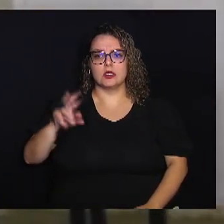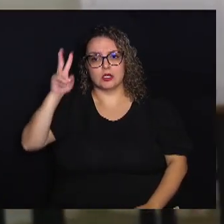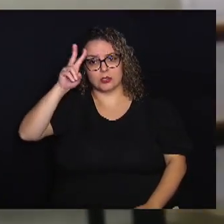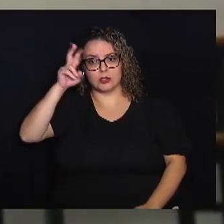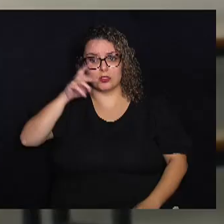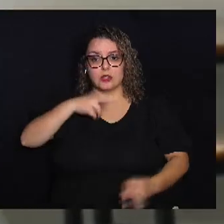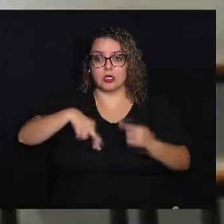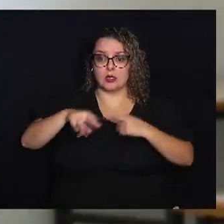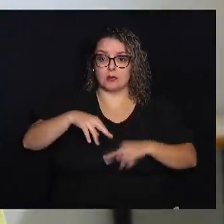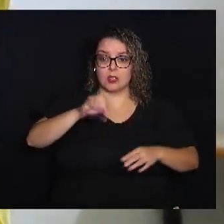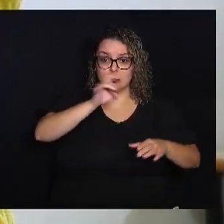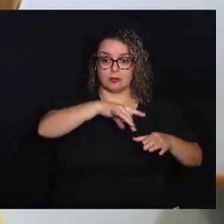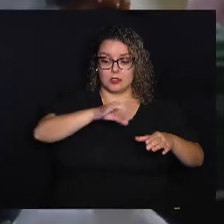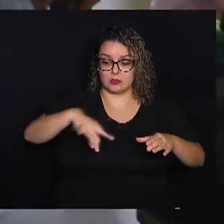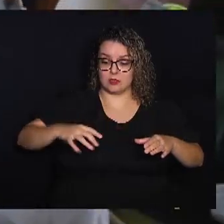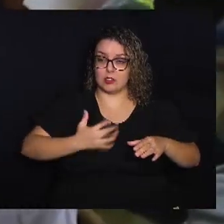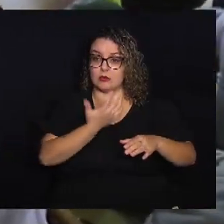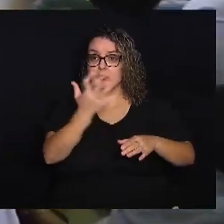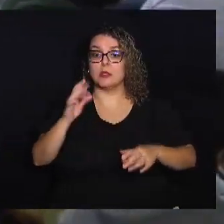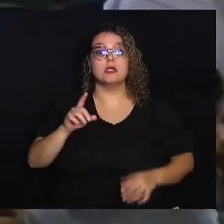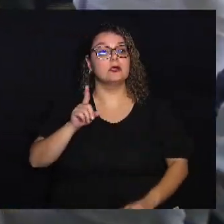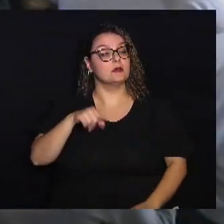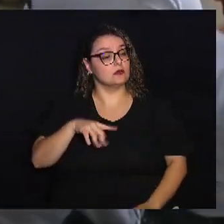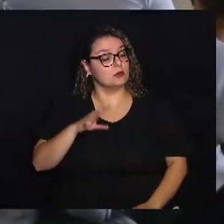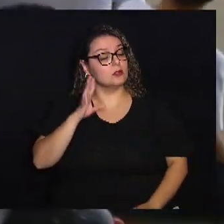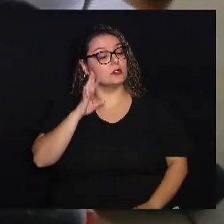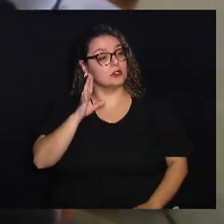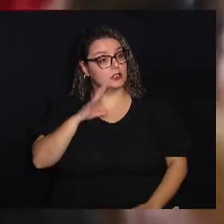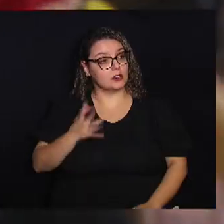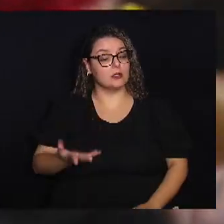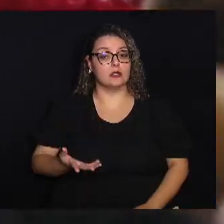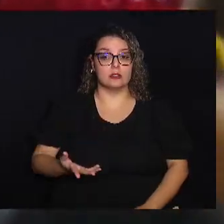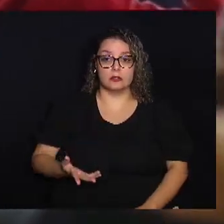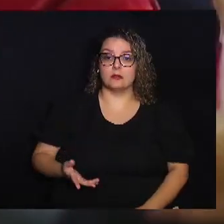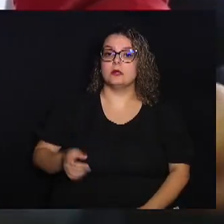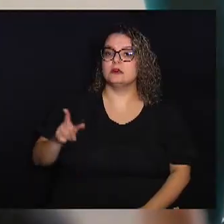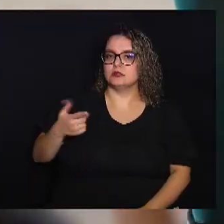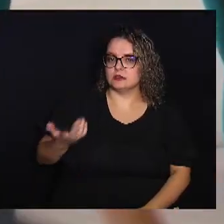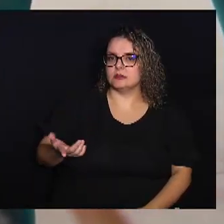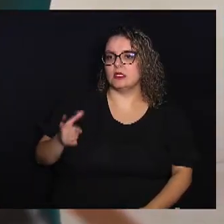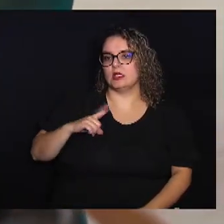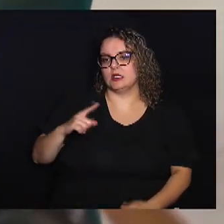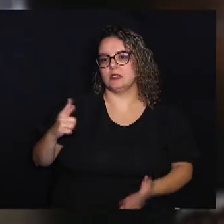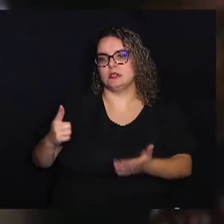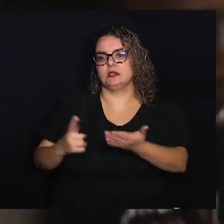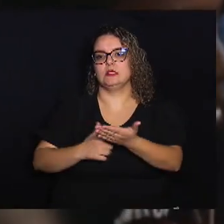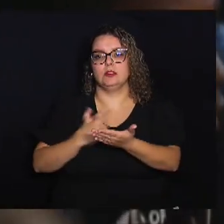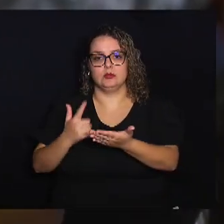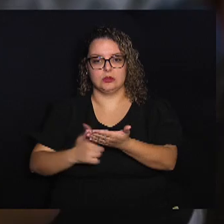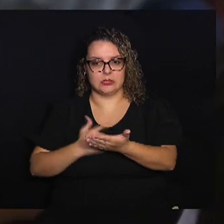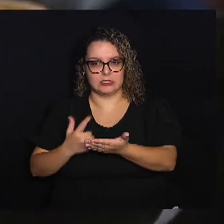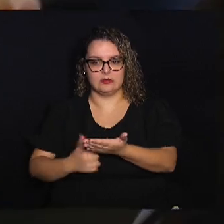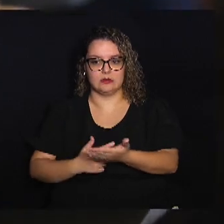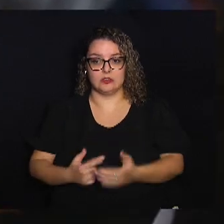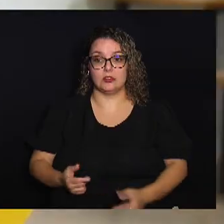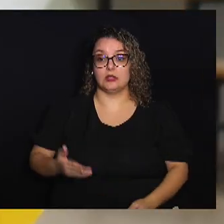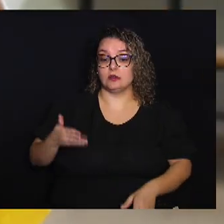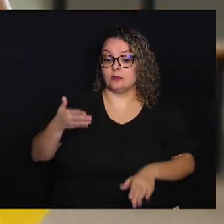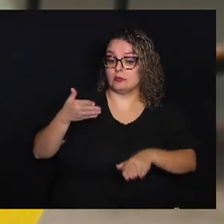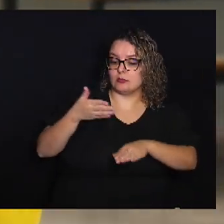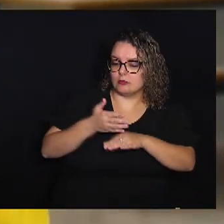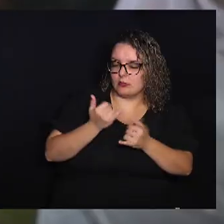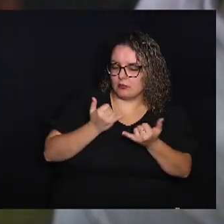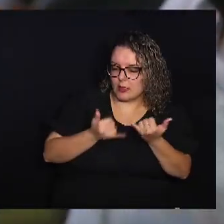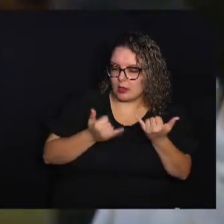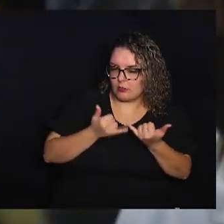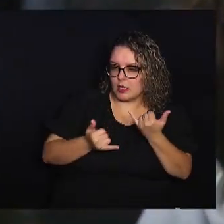as plantas. Olha só. Pegando por um outro lado, né? Então, aí tem o livro, e aí uma parte desse projeto é